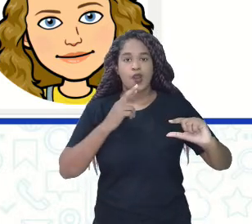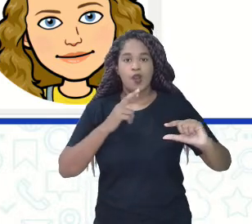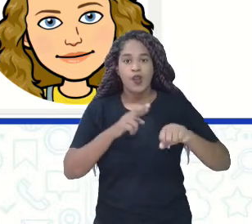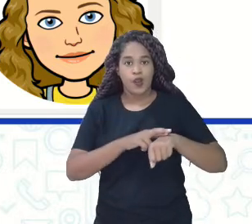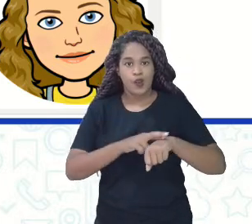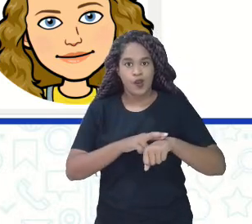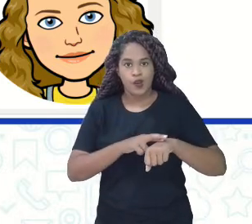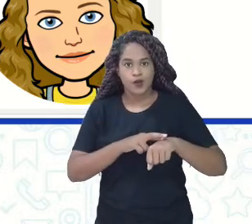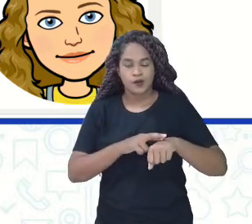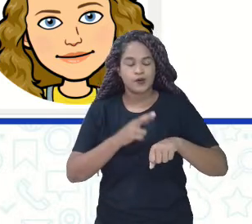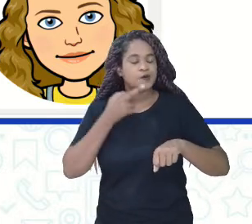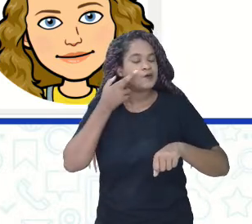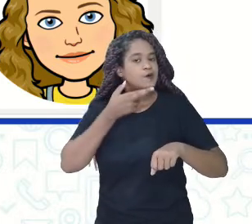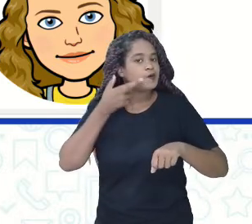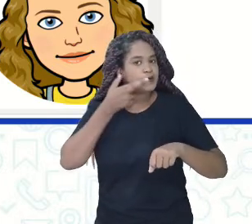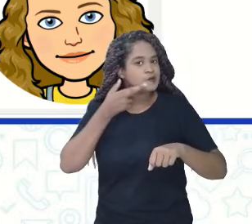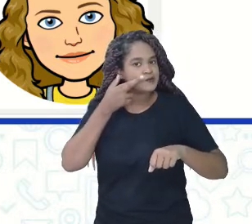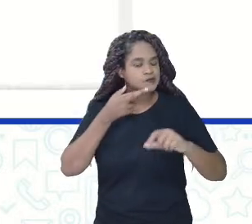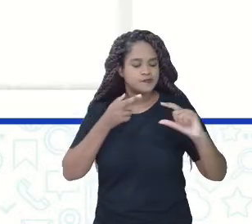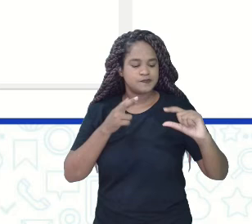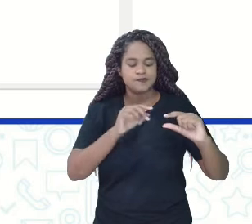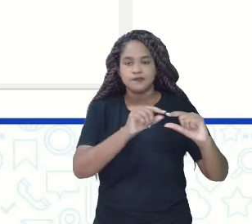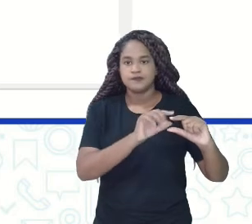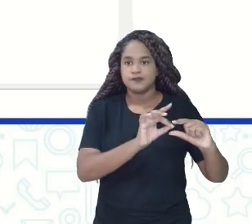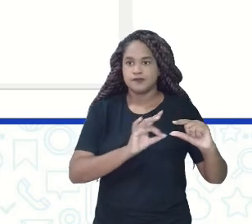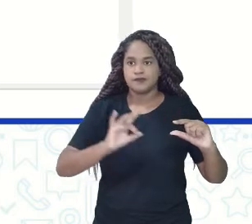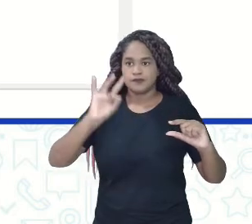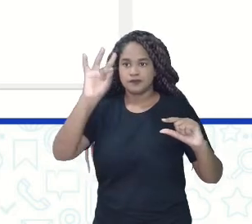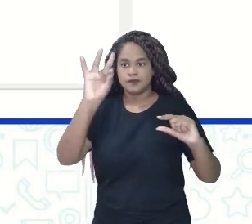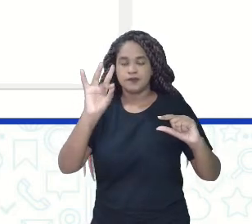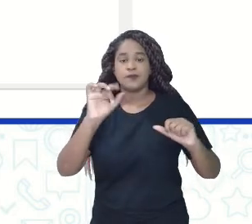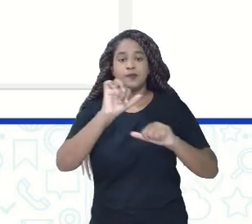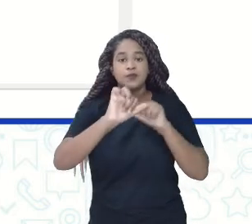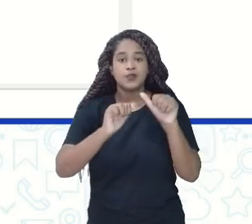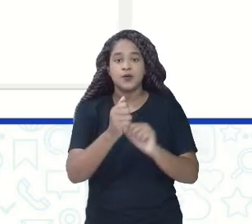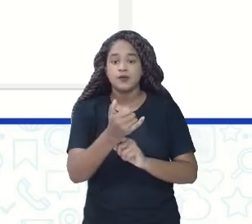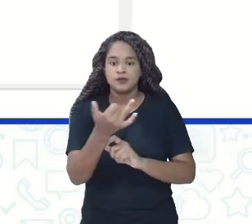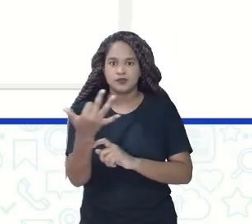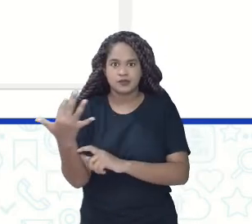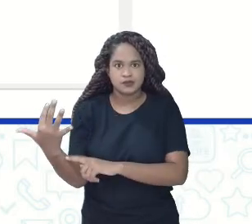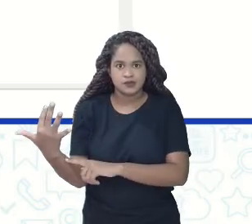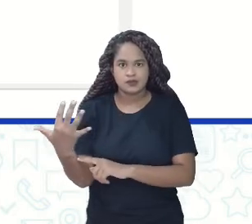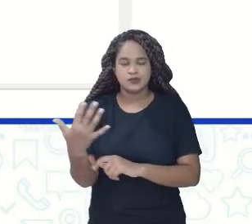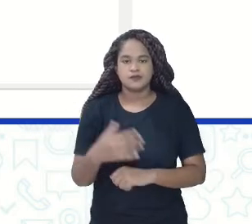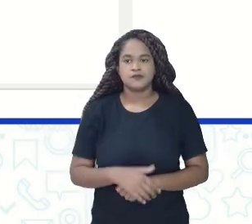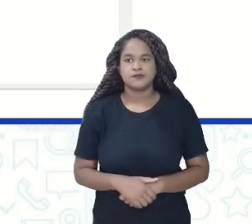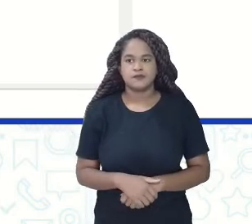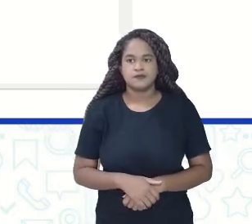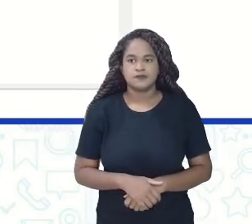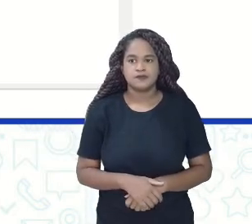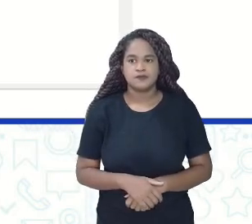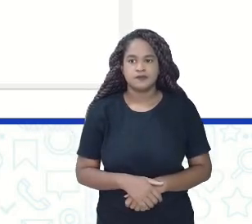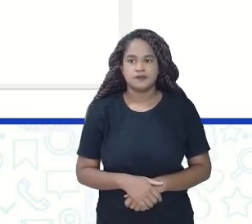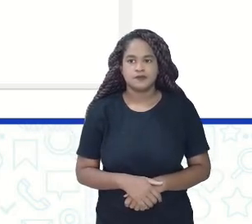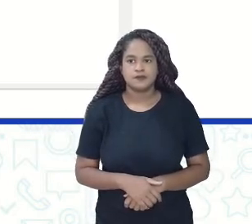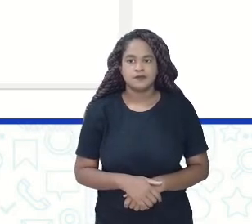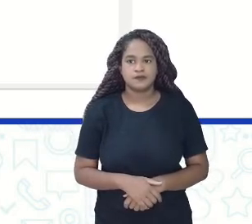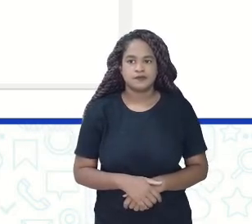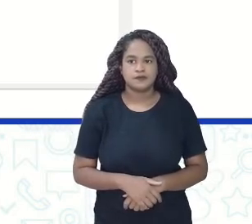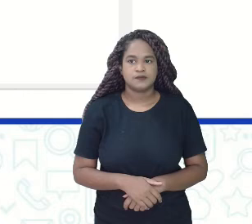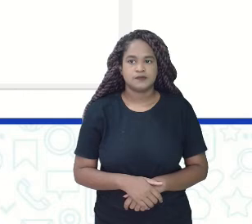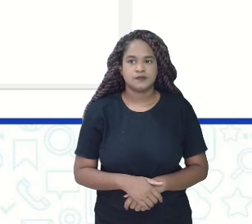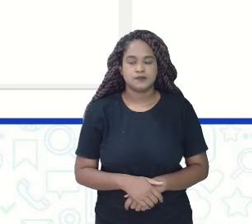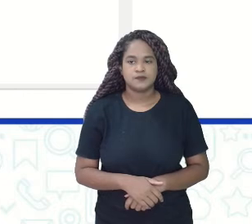e mudar a quantidade de vezes que a gente vai repetir. Vamos ver qual é o próximo aí, ó. Coloquei o bloquinho rosa para que